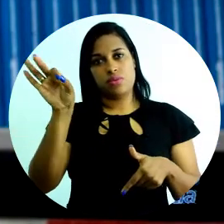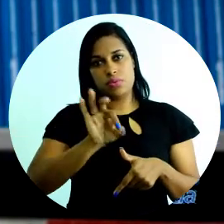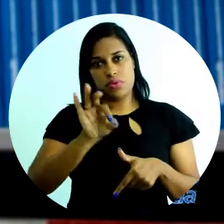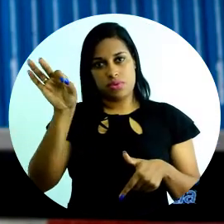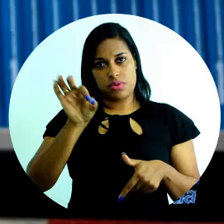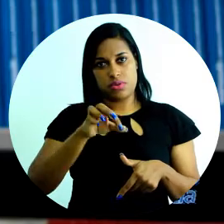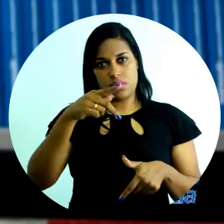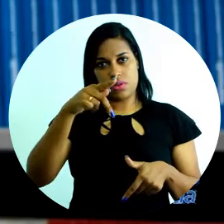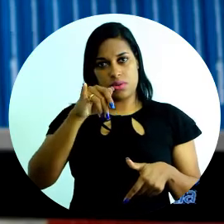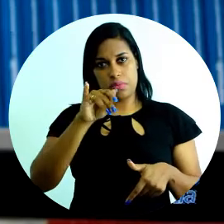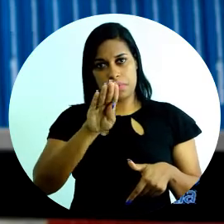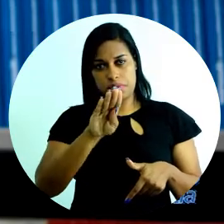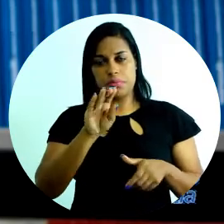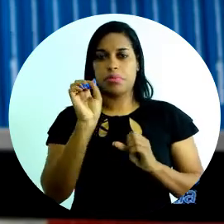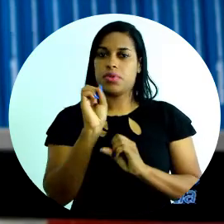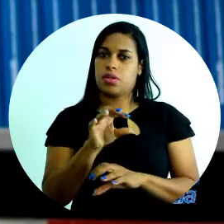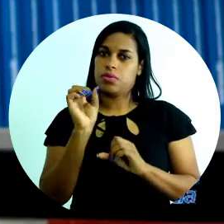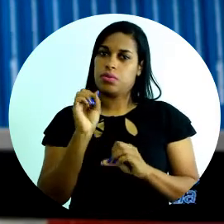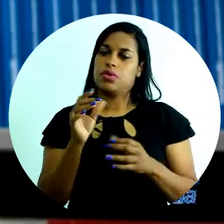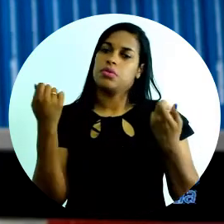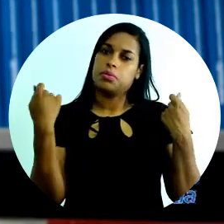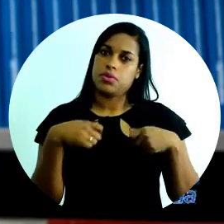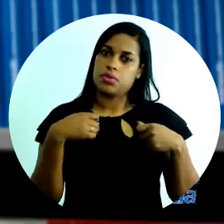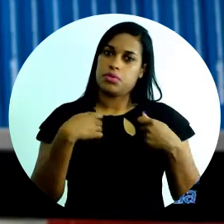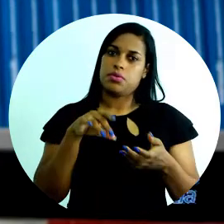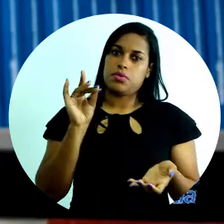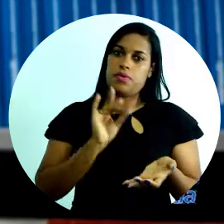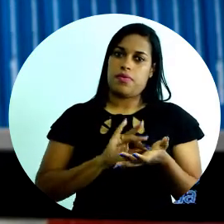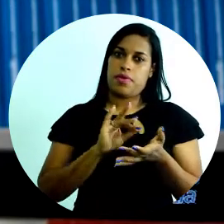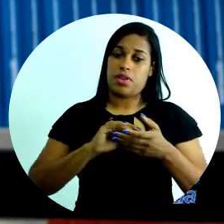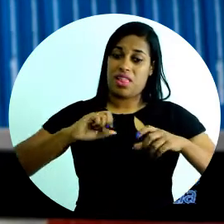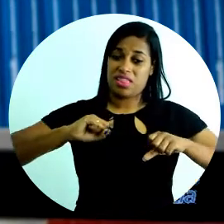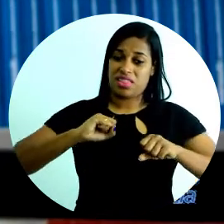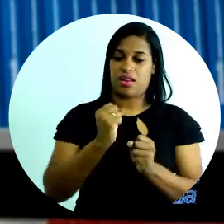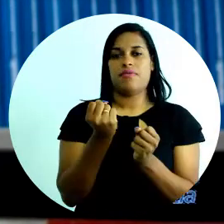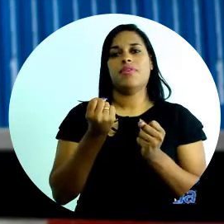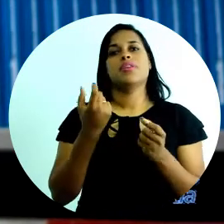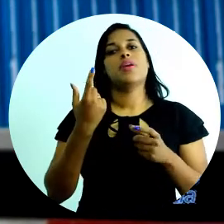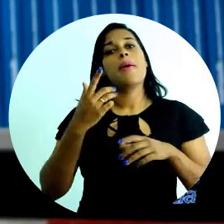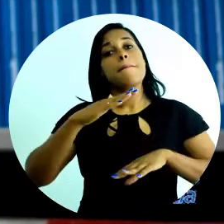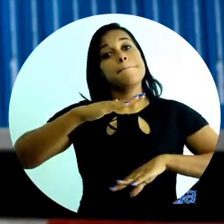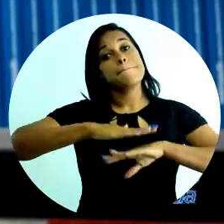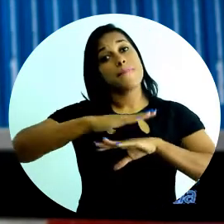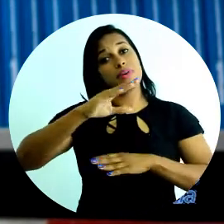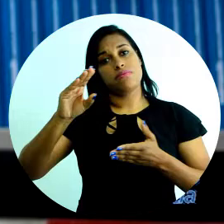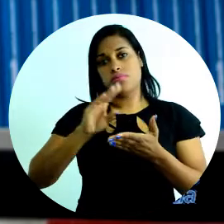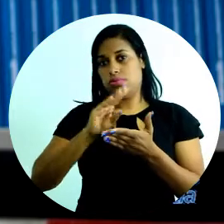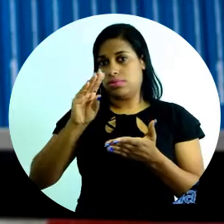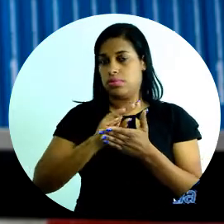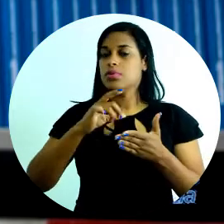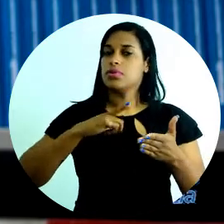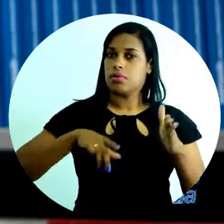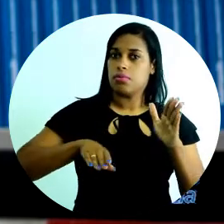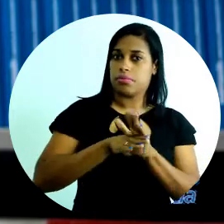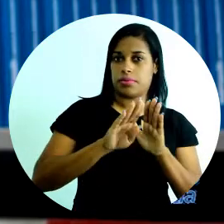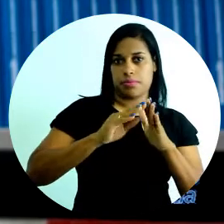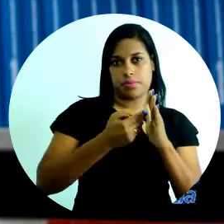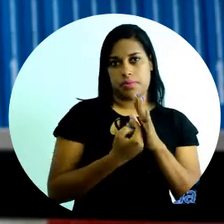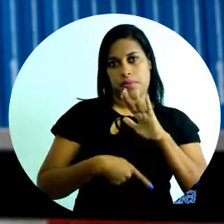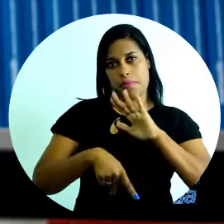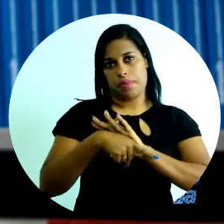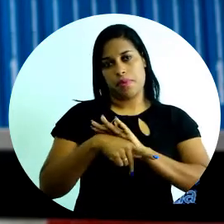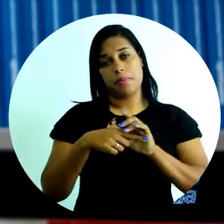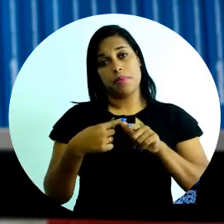haja 10% do PIB para a educação nacional, e nós precisamos, de fato, defender que haja mais recursos e que esses recursos, de fato, cheguem à